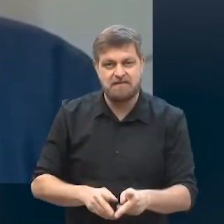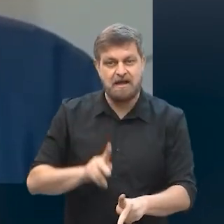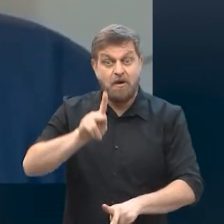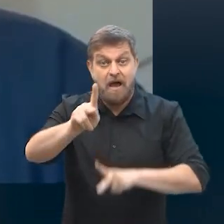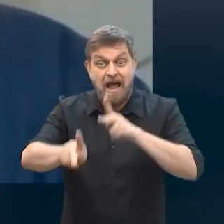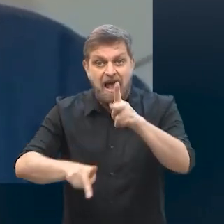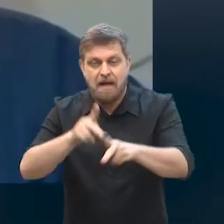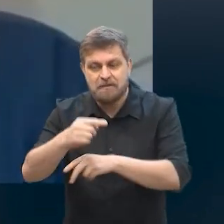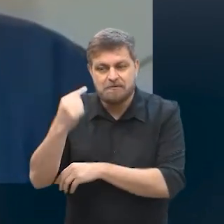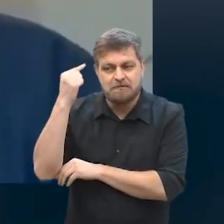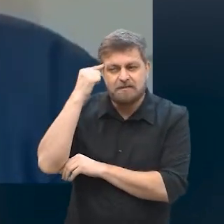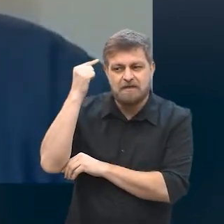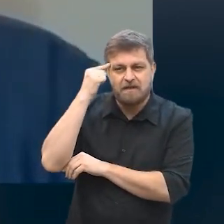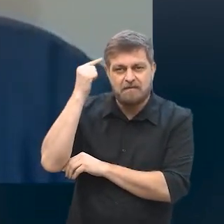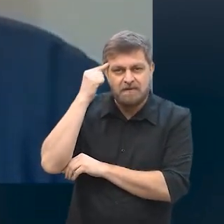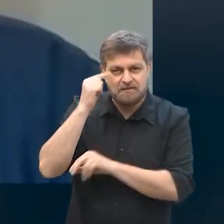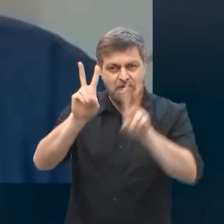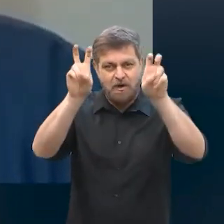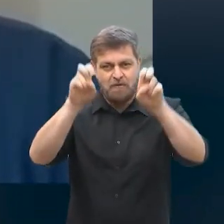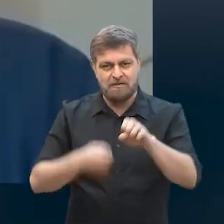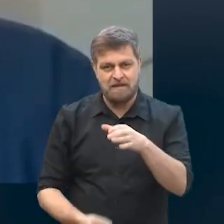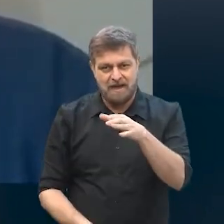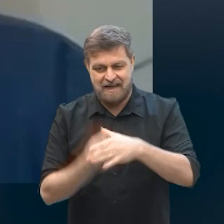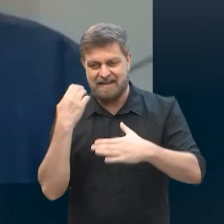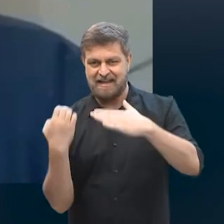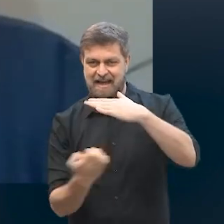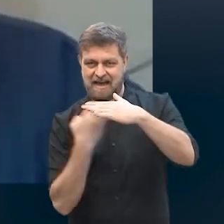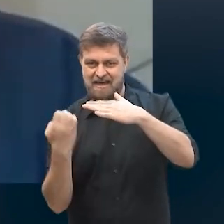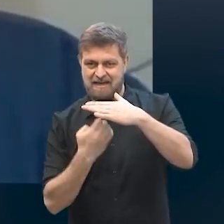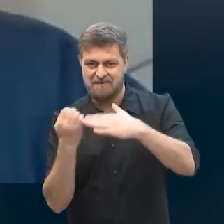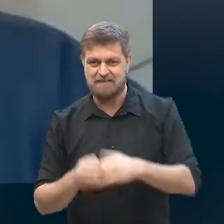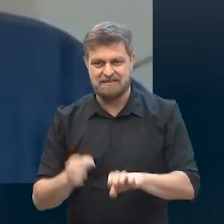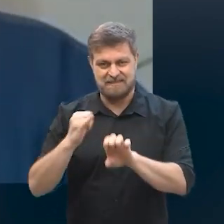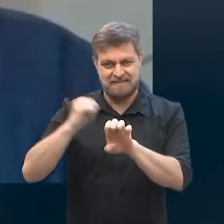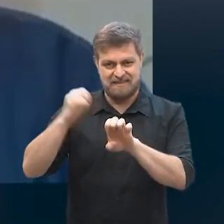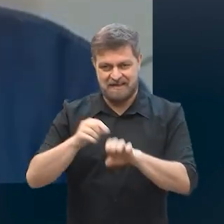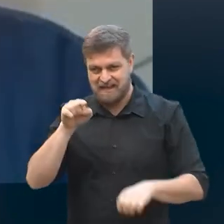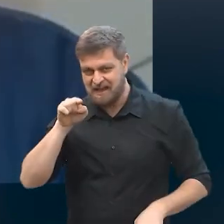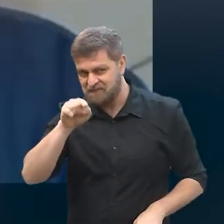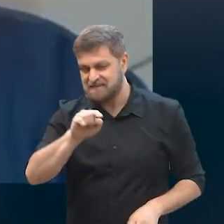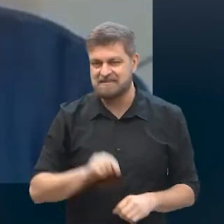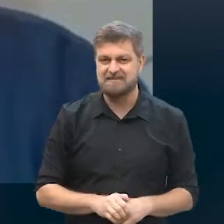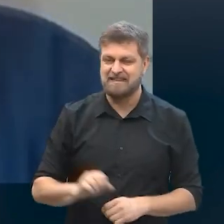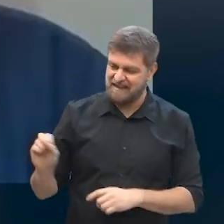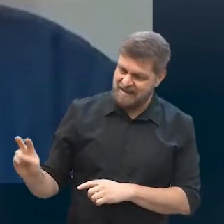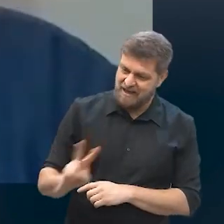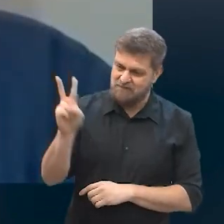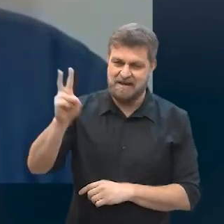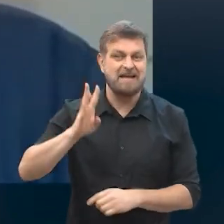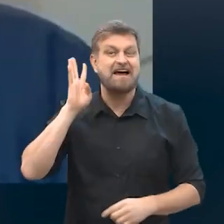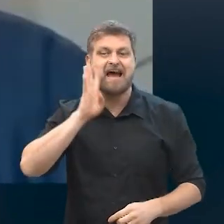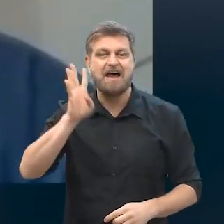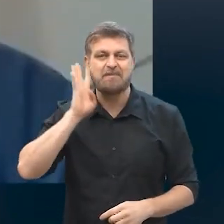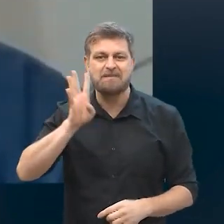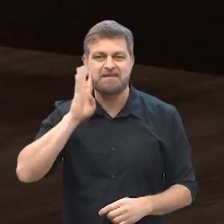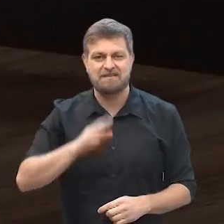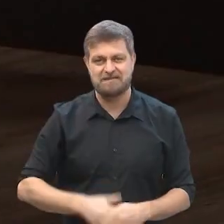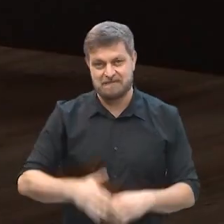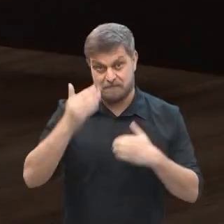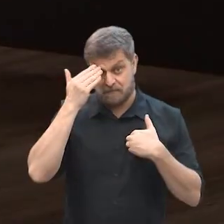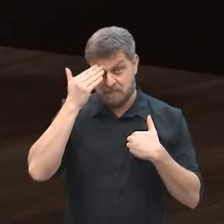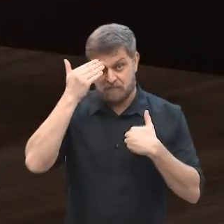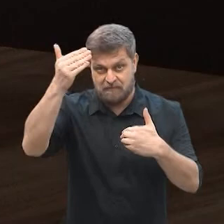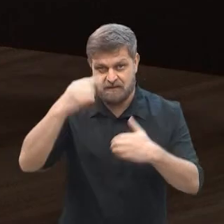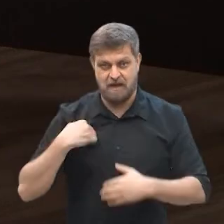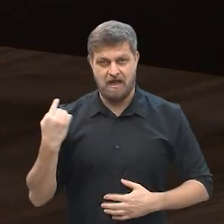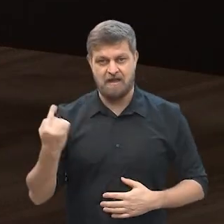pessoas a pensarem mais a respeito do empreendedorismo. Você não deixa de empreender, vale a pena, é muito bacana. Obrigada